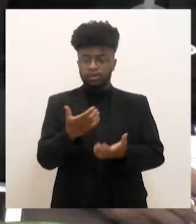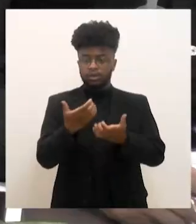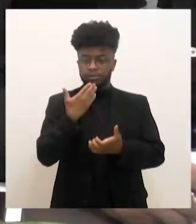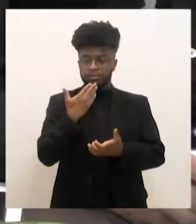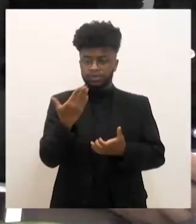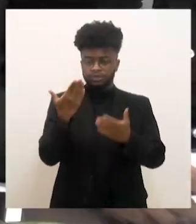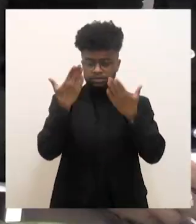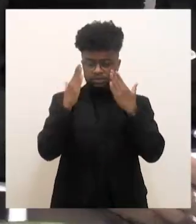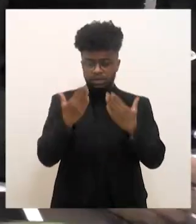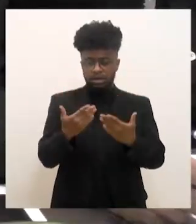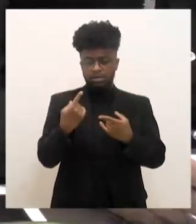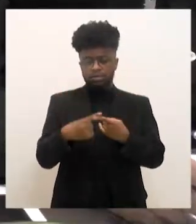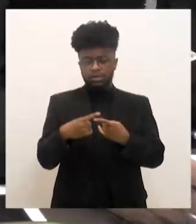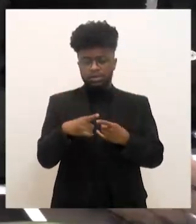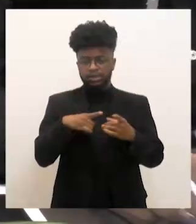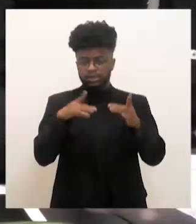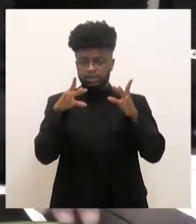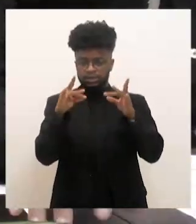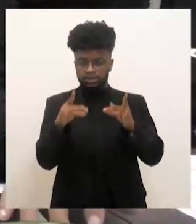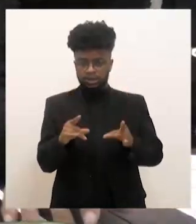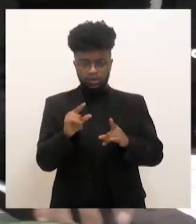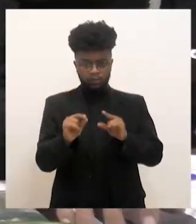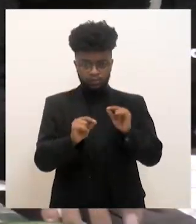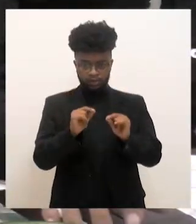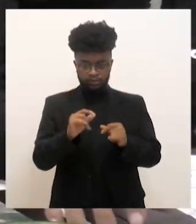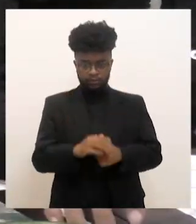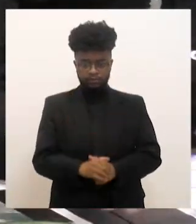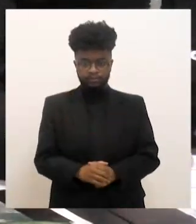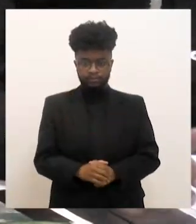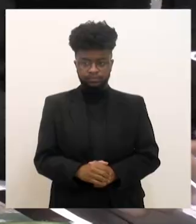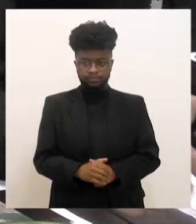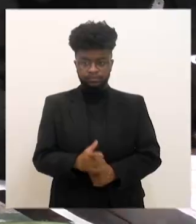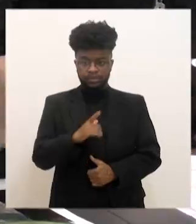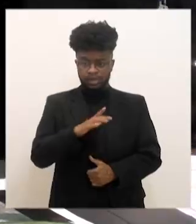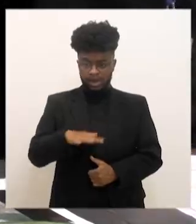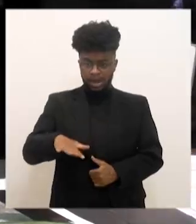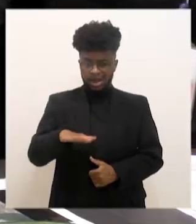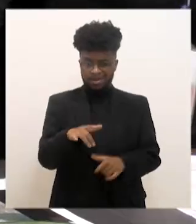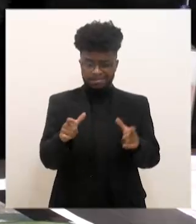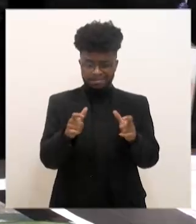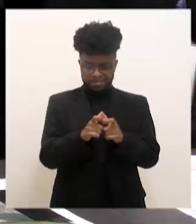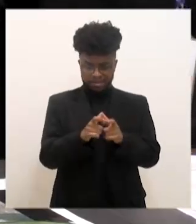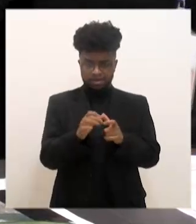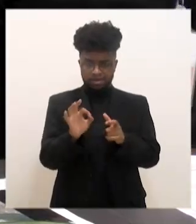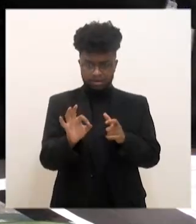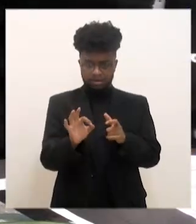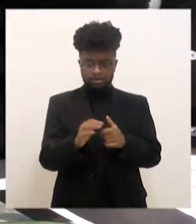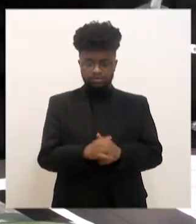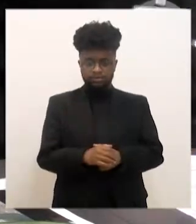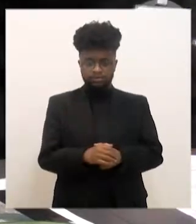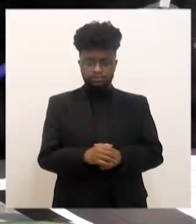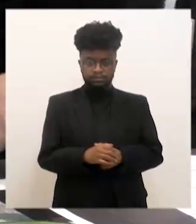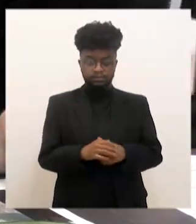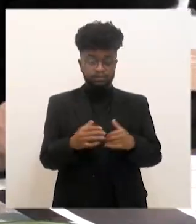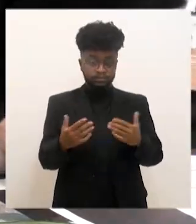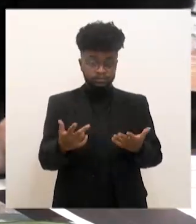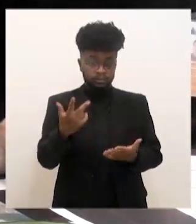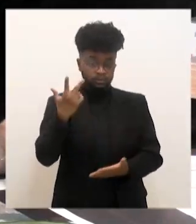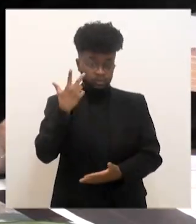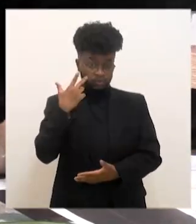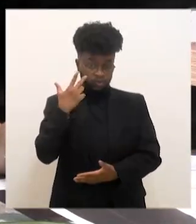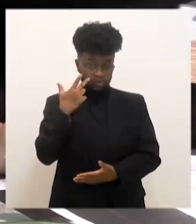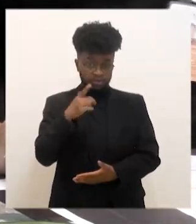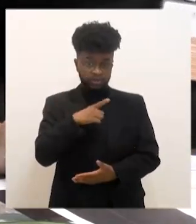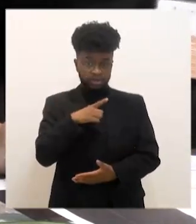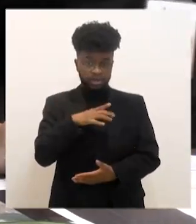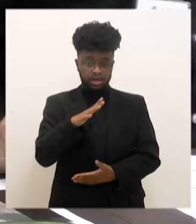por um detalhe, que é o seguinte, é uma área relativamente pequena. Normalmente, os parques